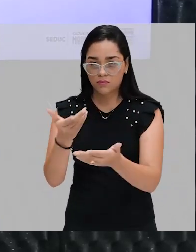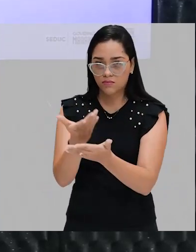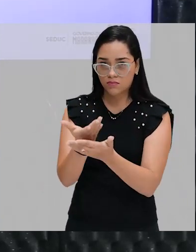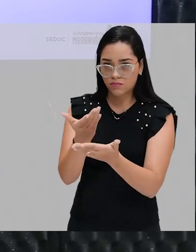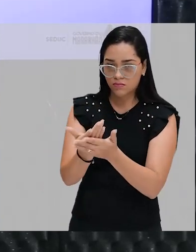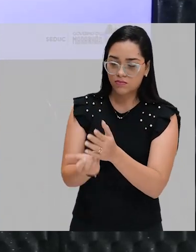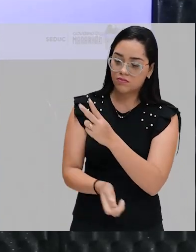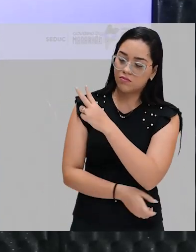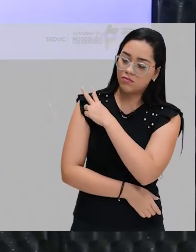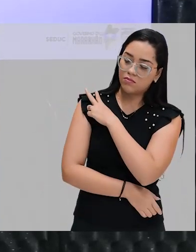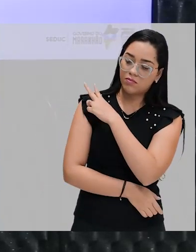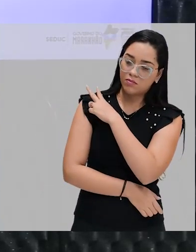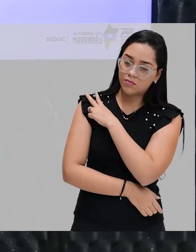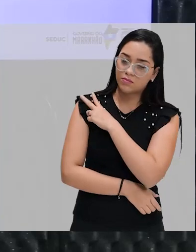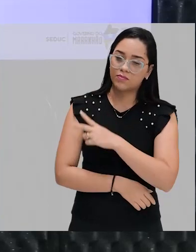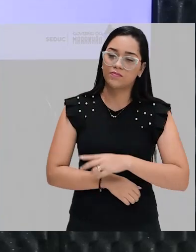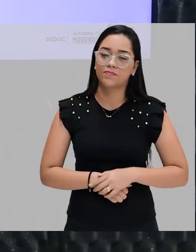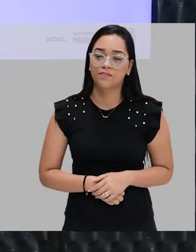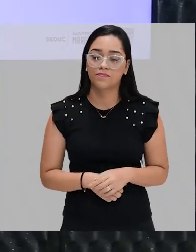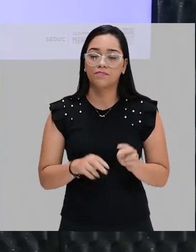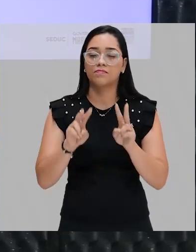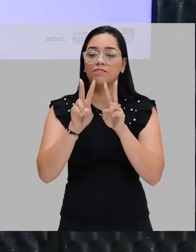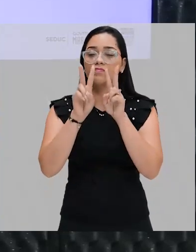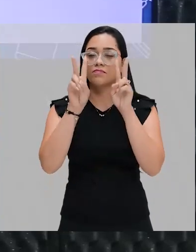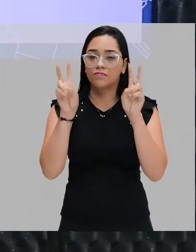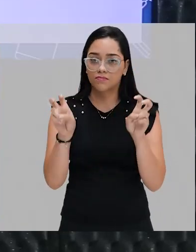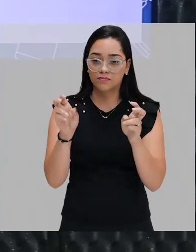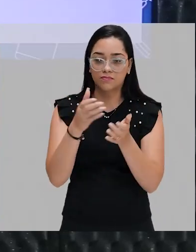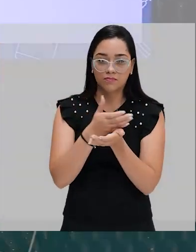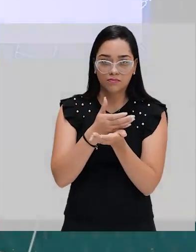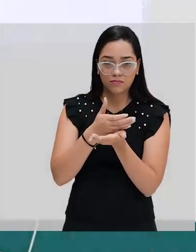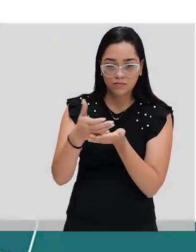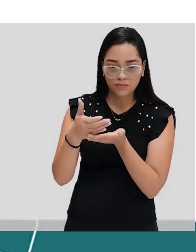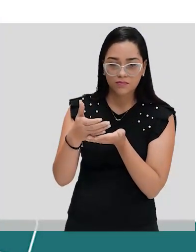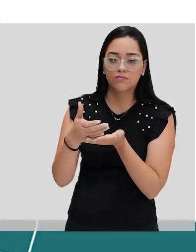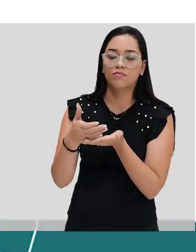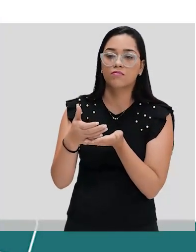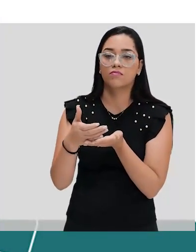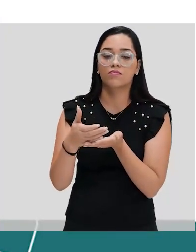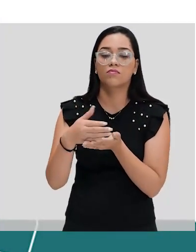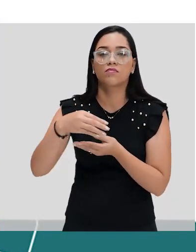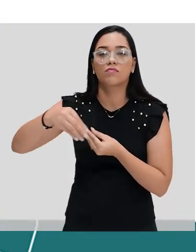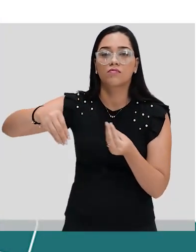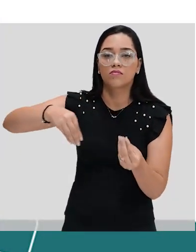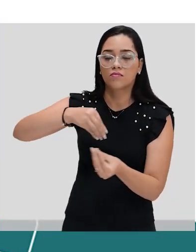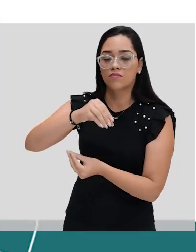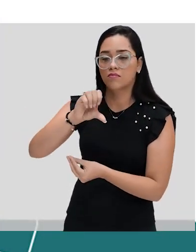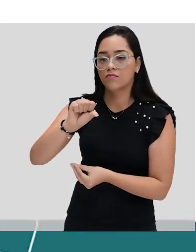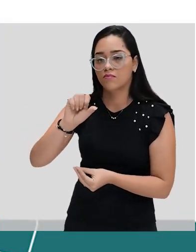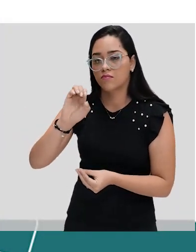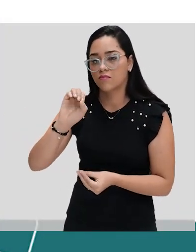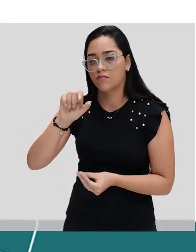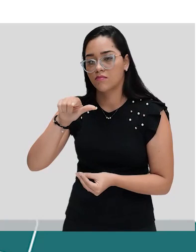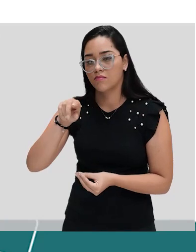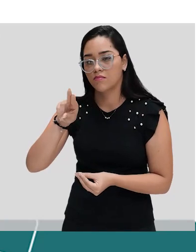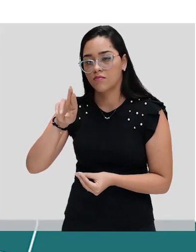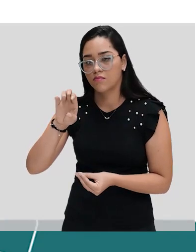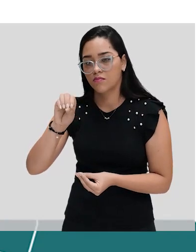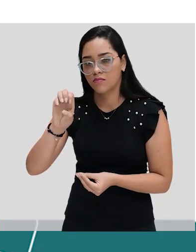do ensino médio, né? A nossa temática inicial, soluções. Já falamos